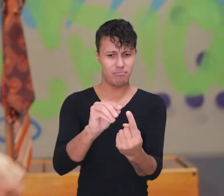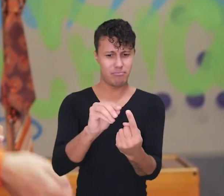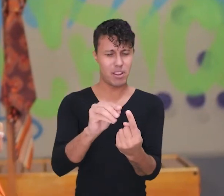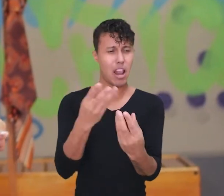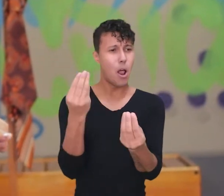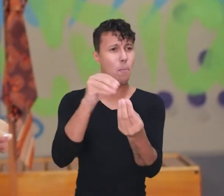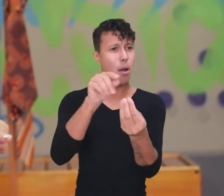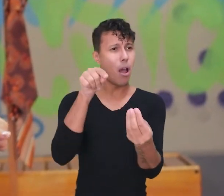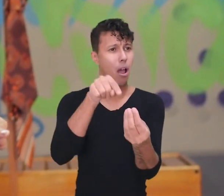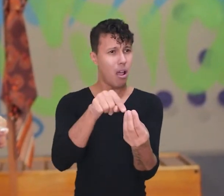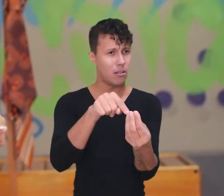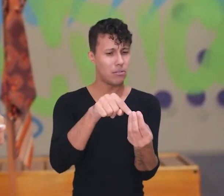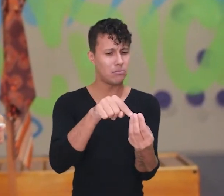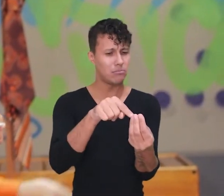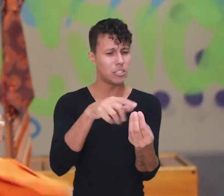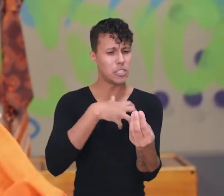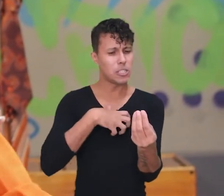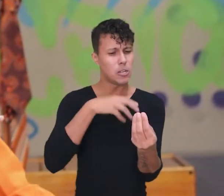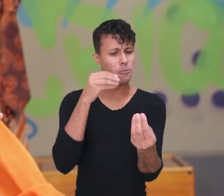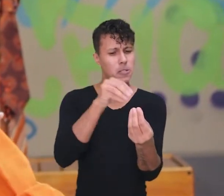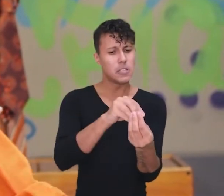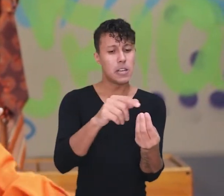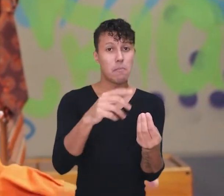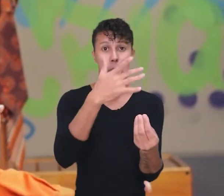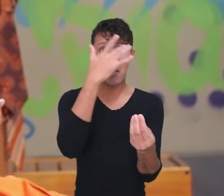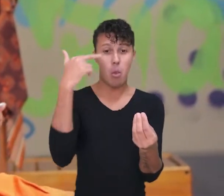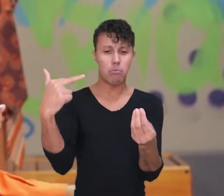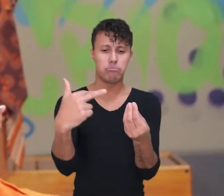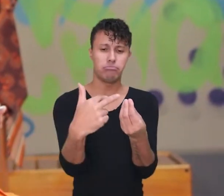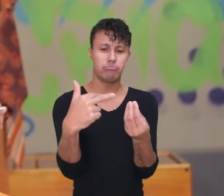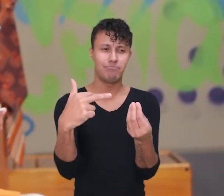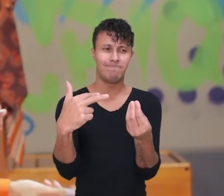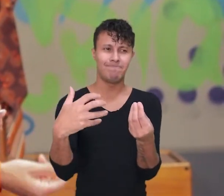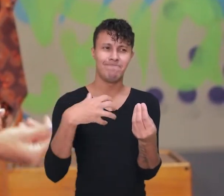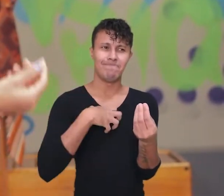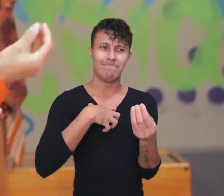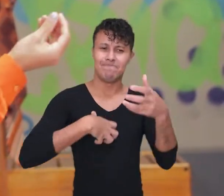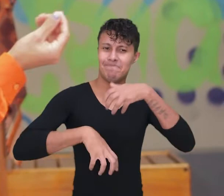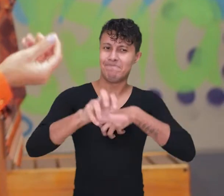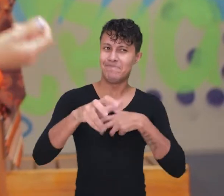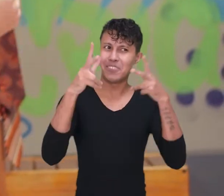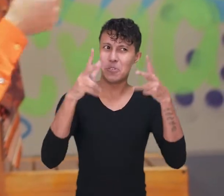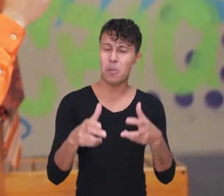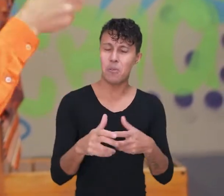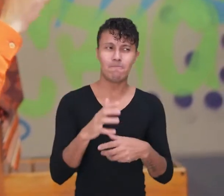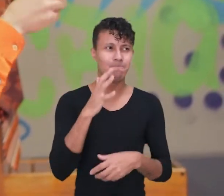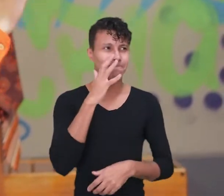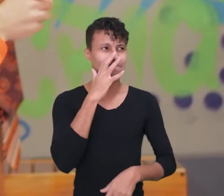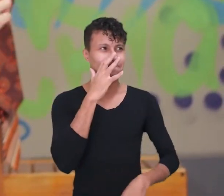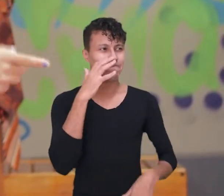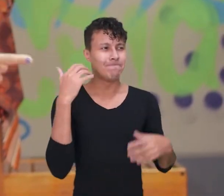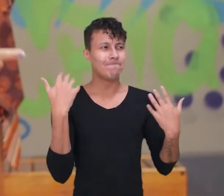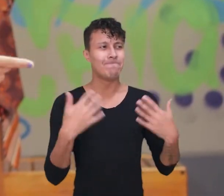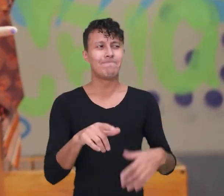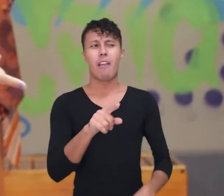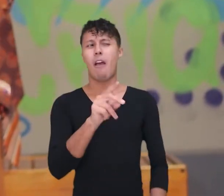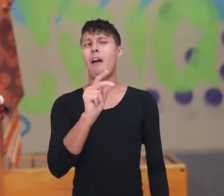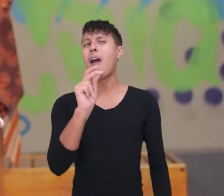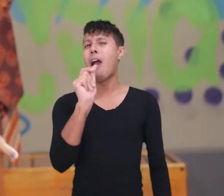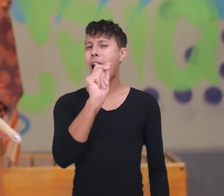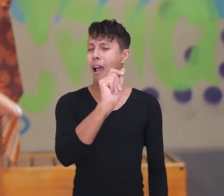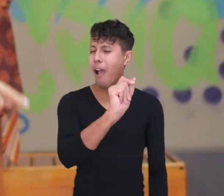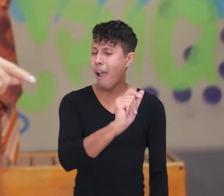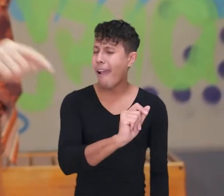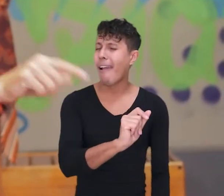quando você coloca na arte esse incômodo, talvez alguém também sinta esse incômodo, e talvez alguém também fale, é isso, É